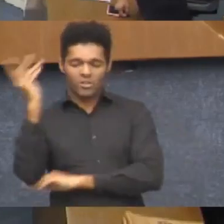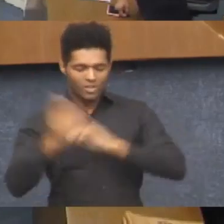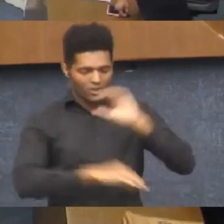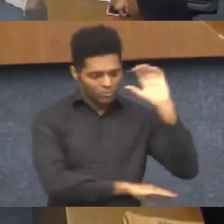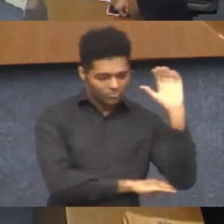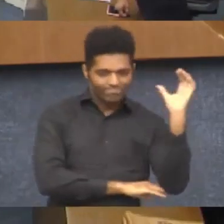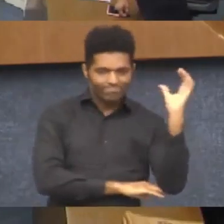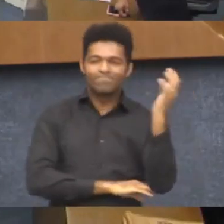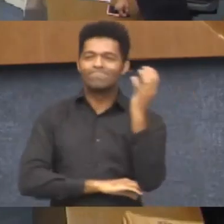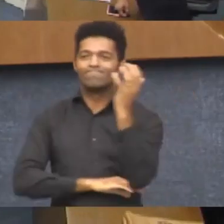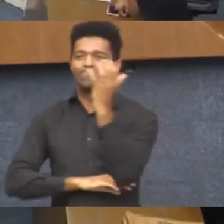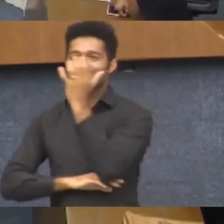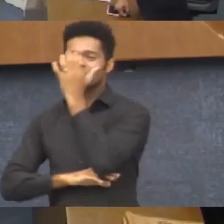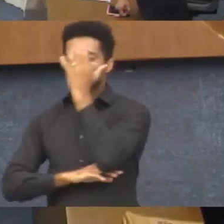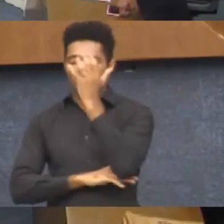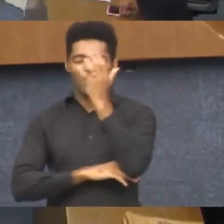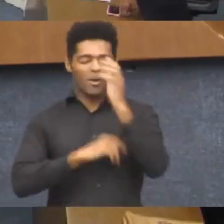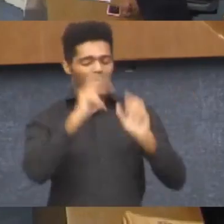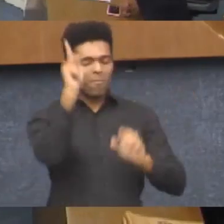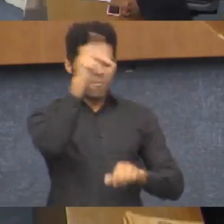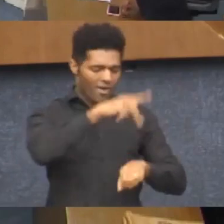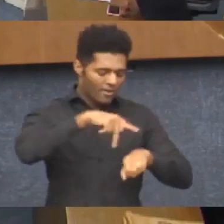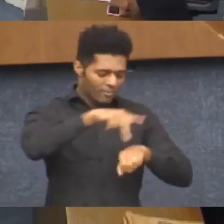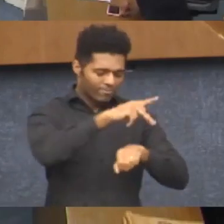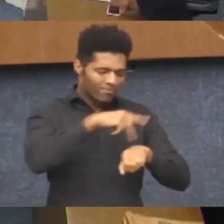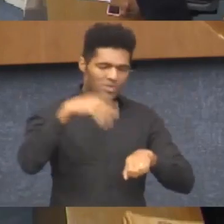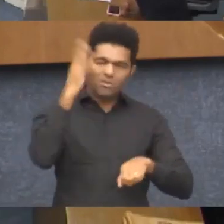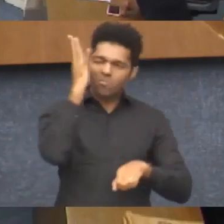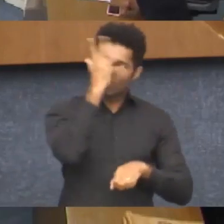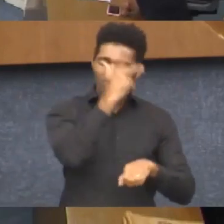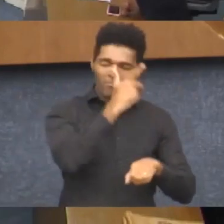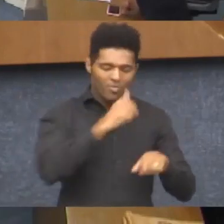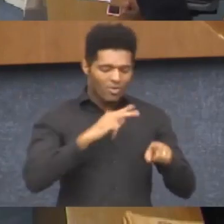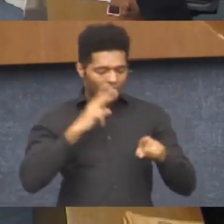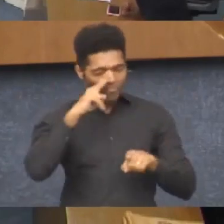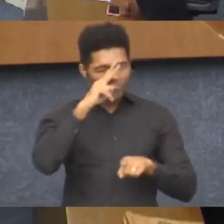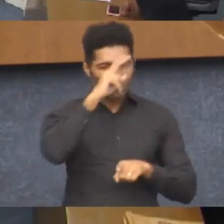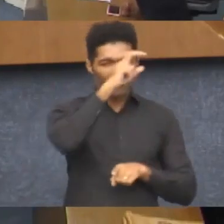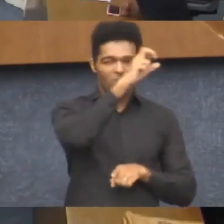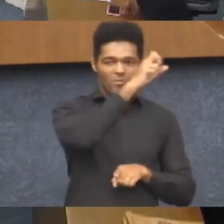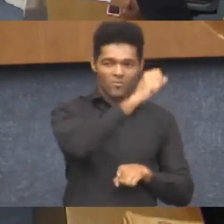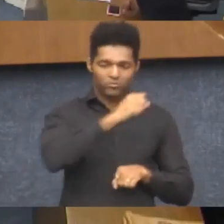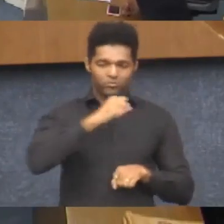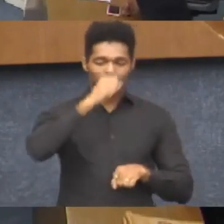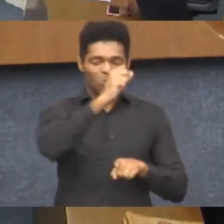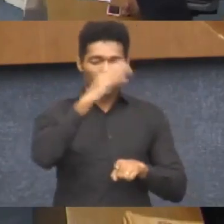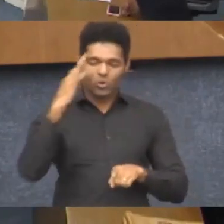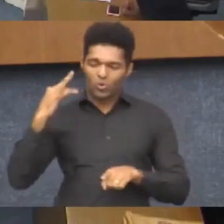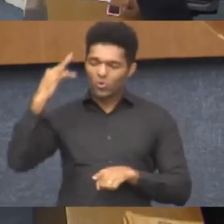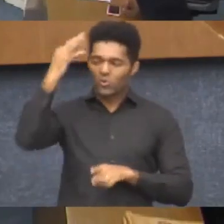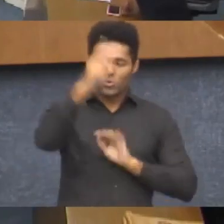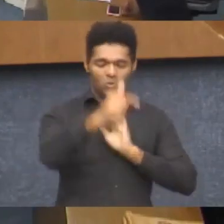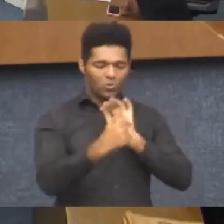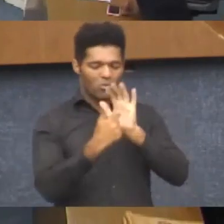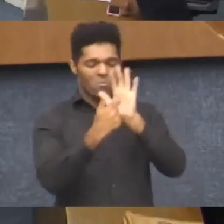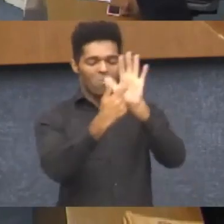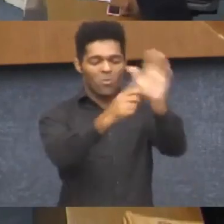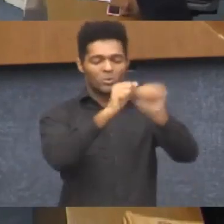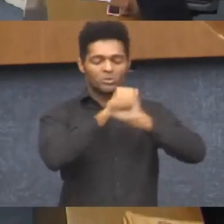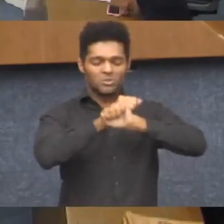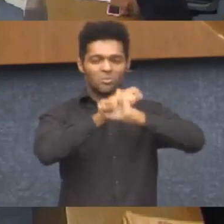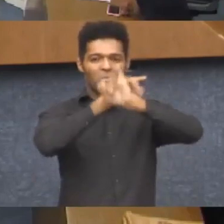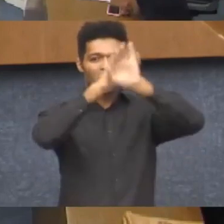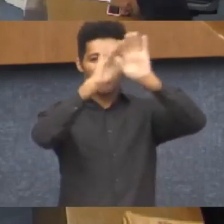própria natureza, és belo, és forte, impávido colosso, em